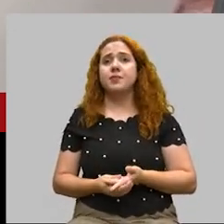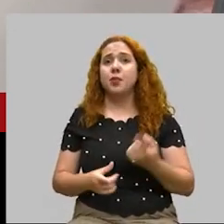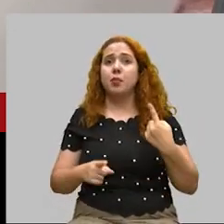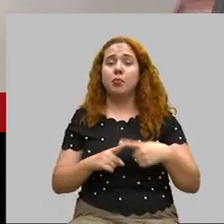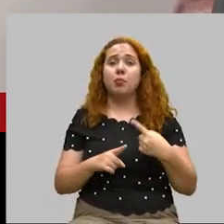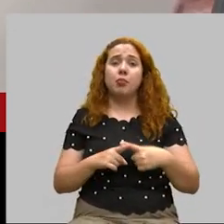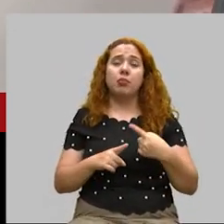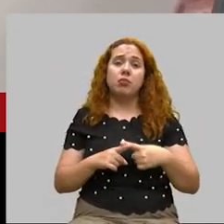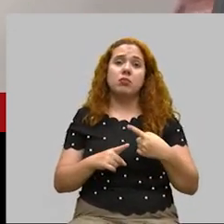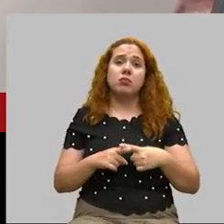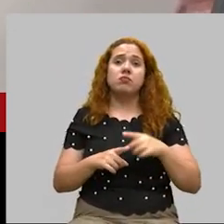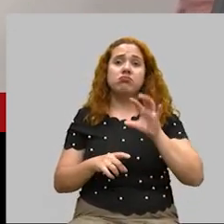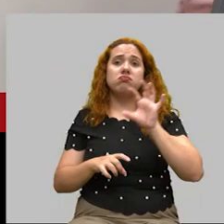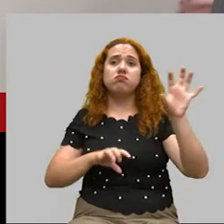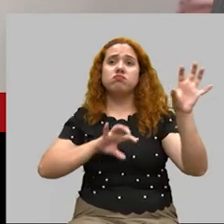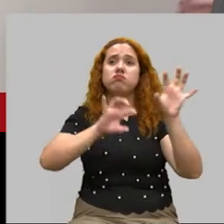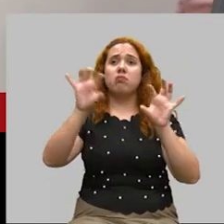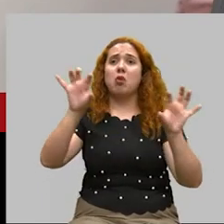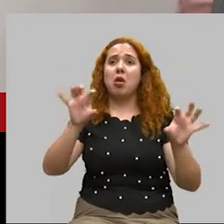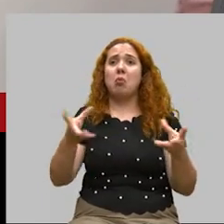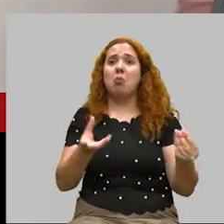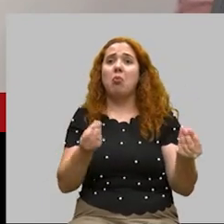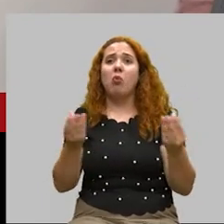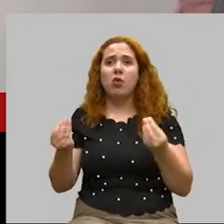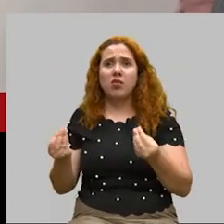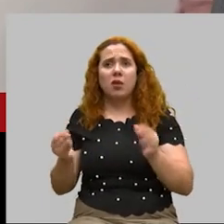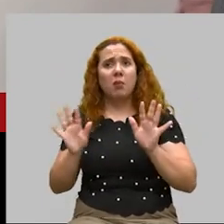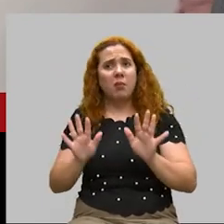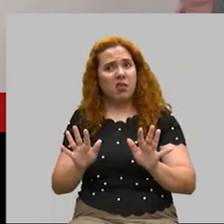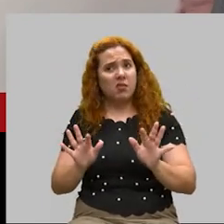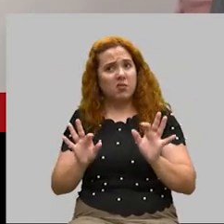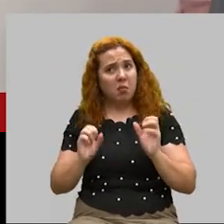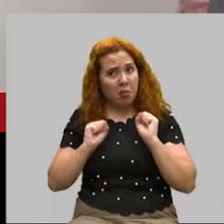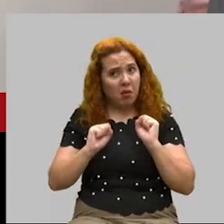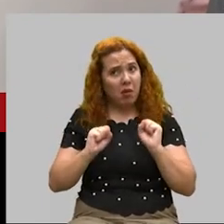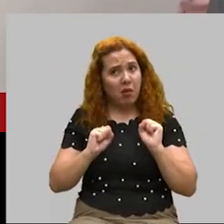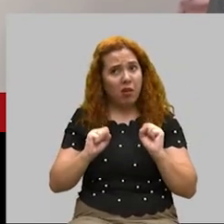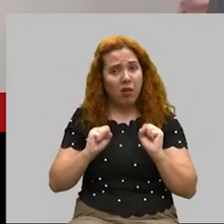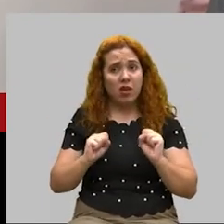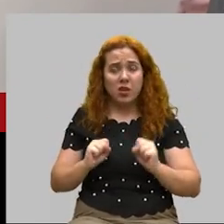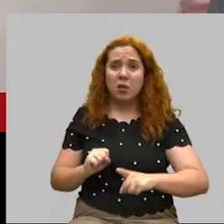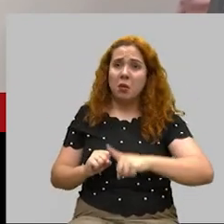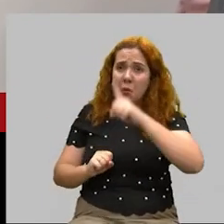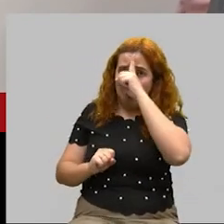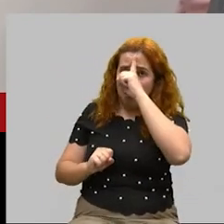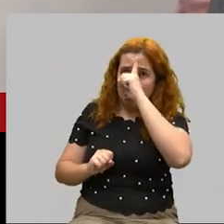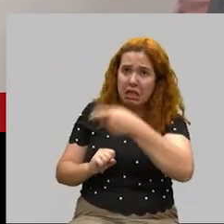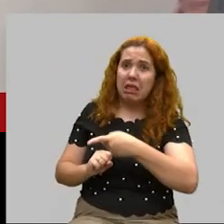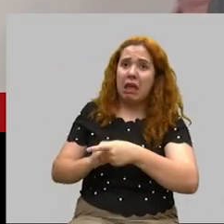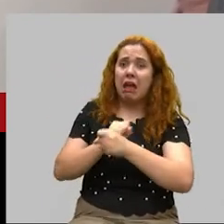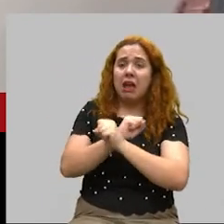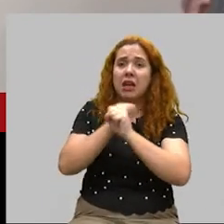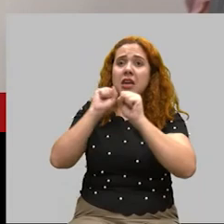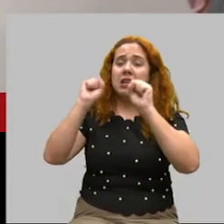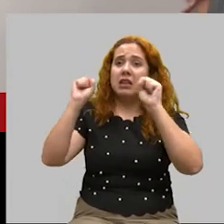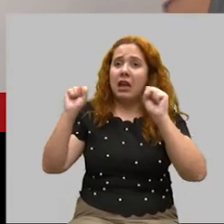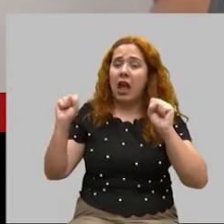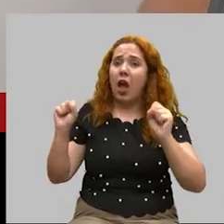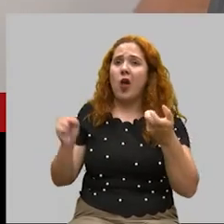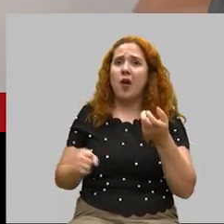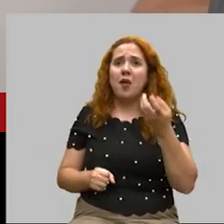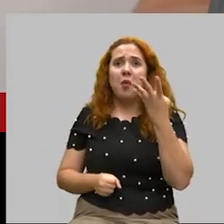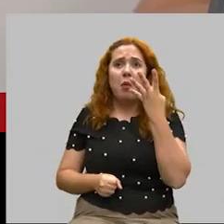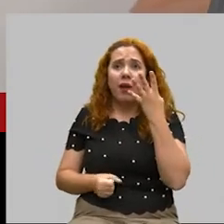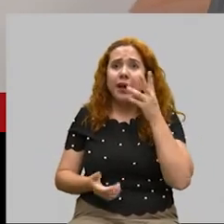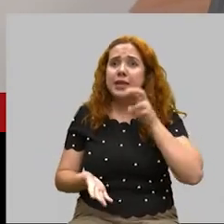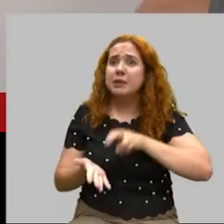multisseriadas como se isso pudesse justificar você obrigar crianças a acordarem às 4 horas da manhã então